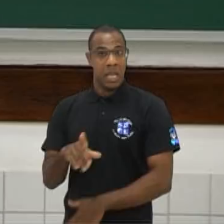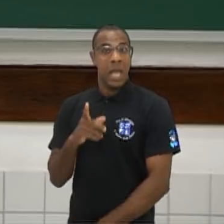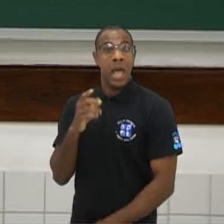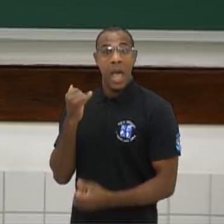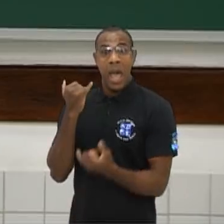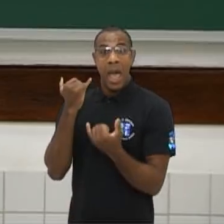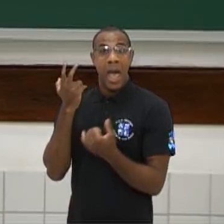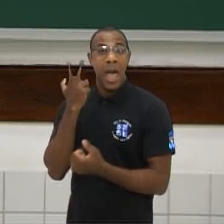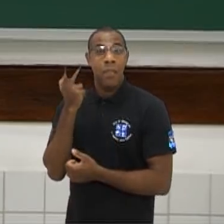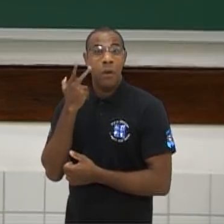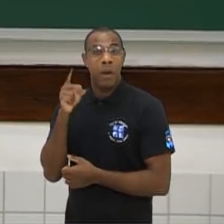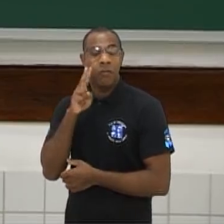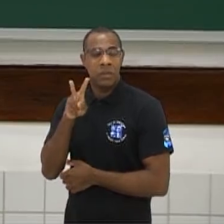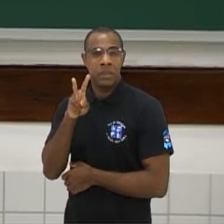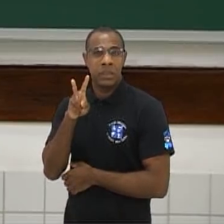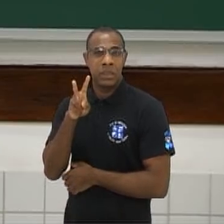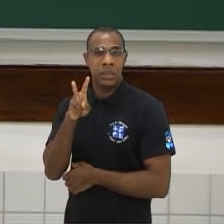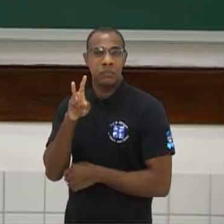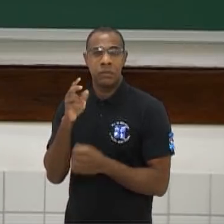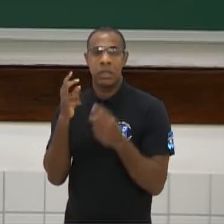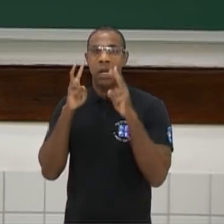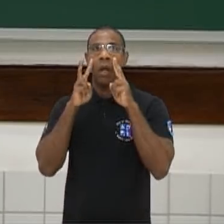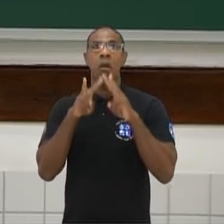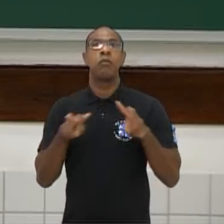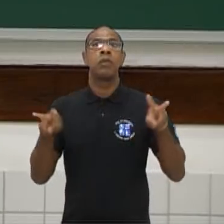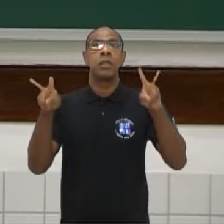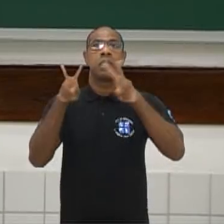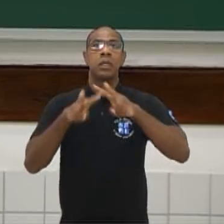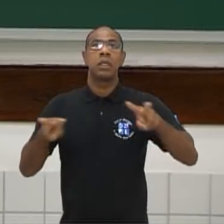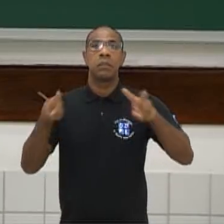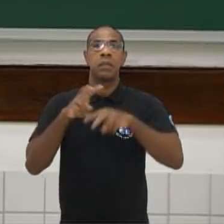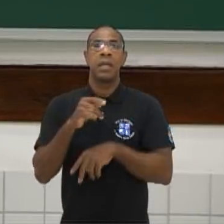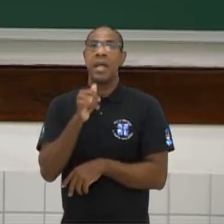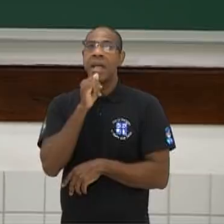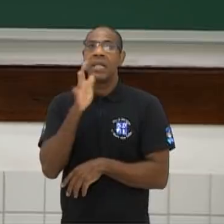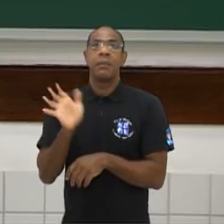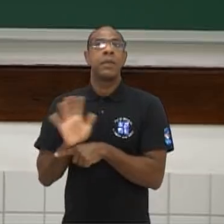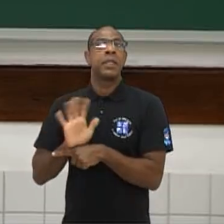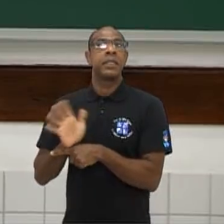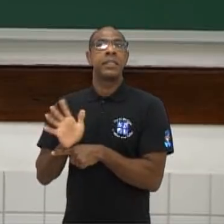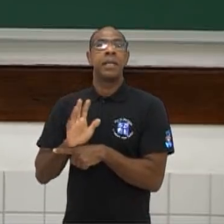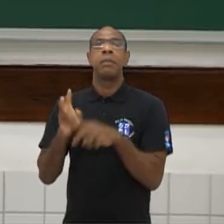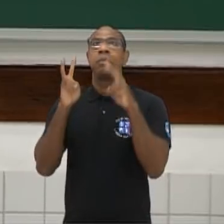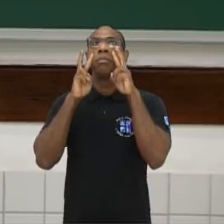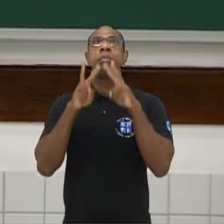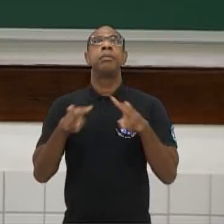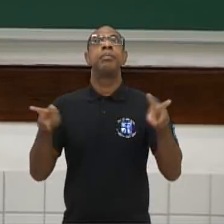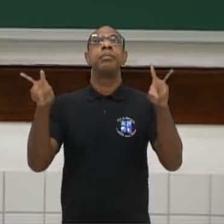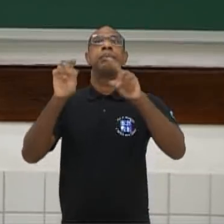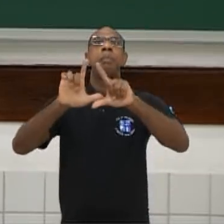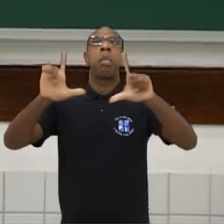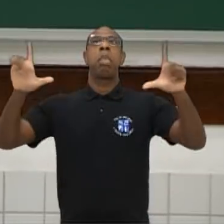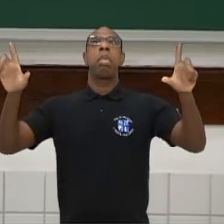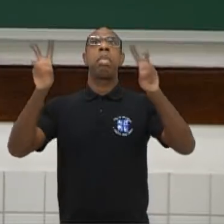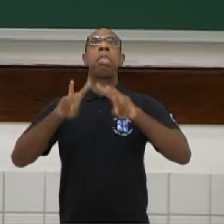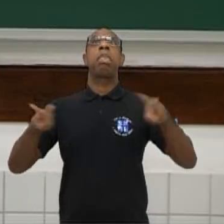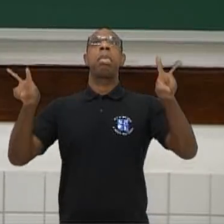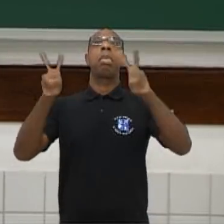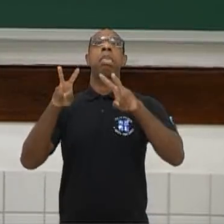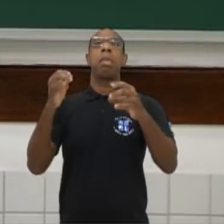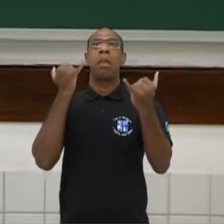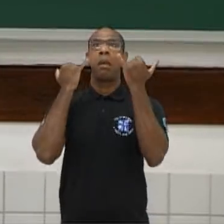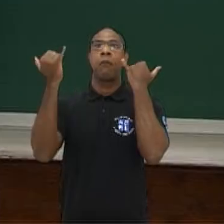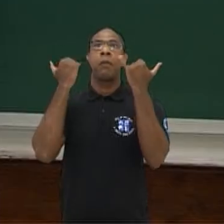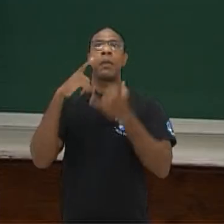visualizando em conceitos do cinema, aonde talvez seja a informação mais próxima do holograma que vocês tenham. Mas me acompanhem na tela. O